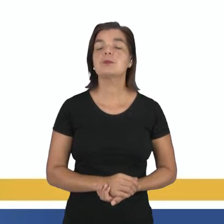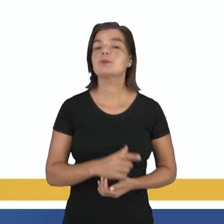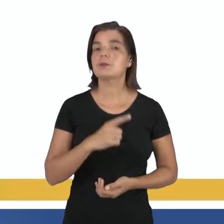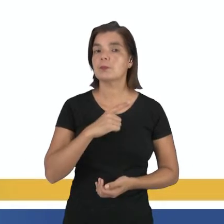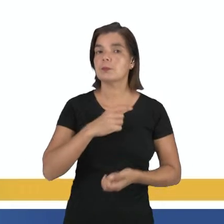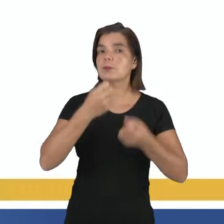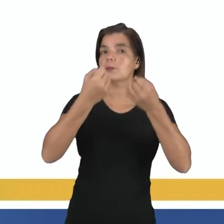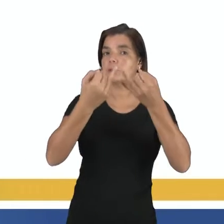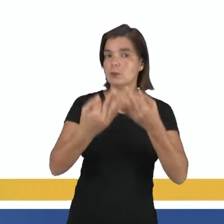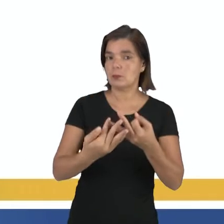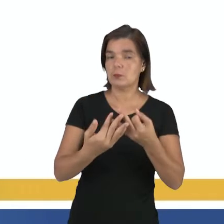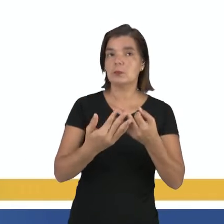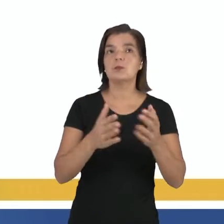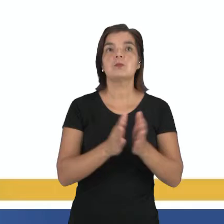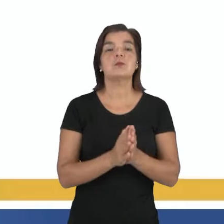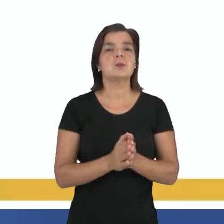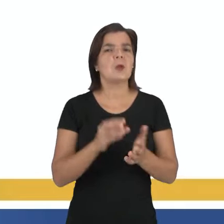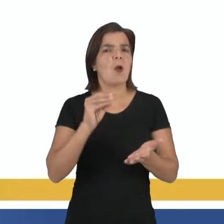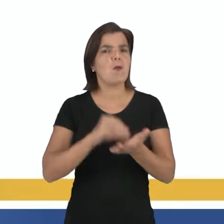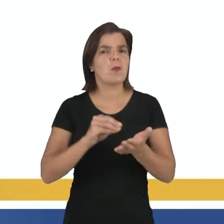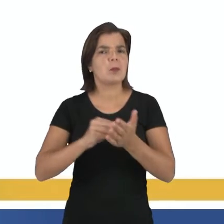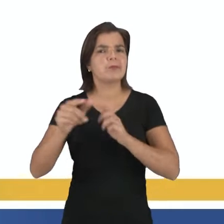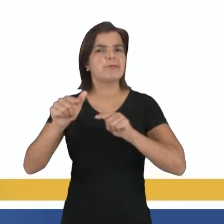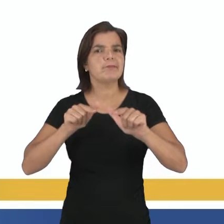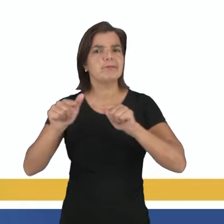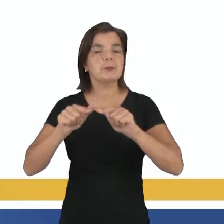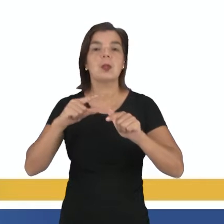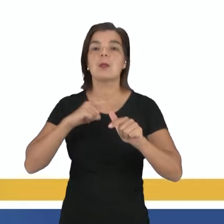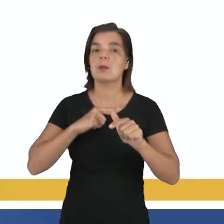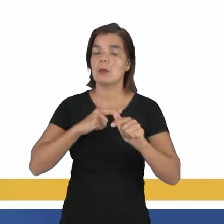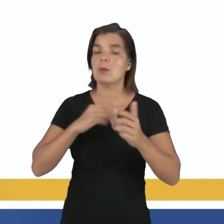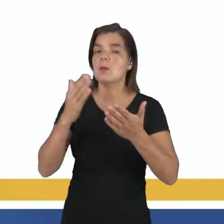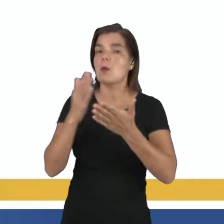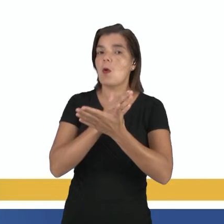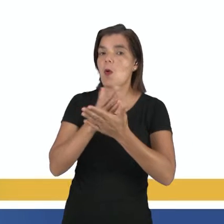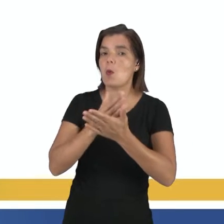E aí, quando nós falamos de desemprego, nós temos algumas